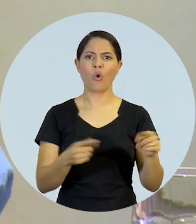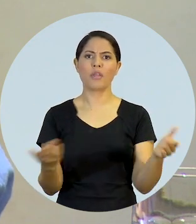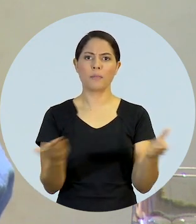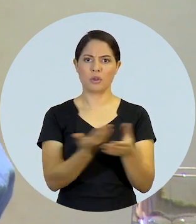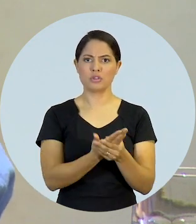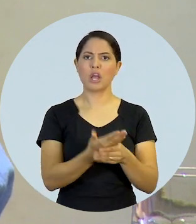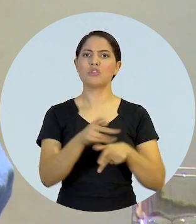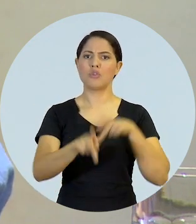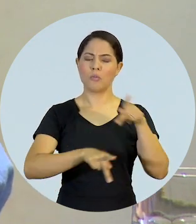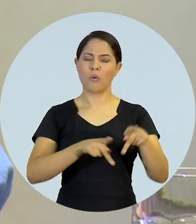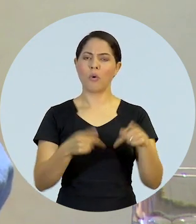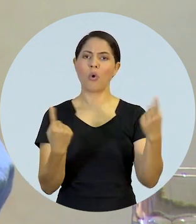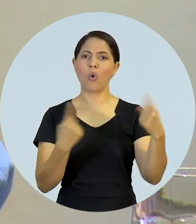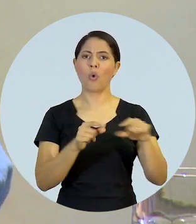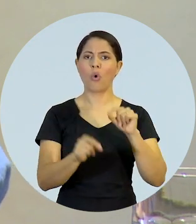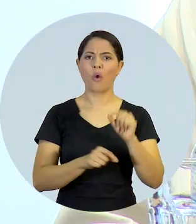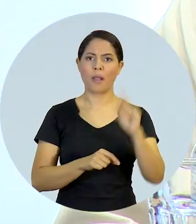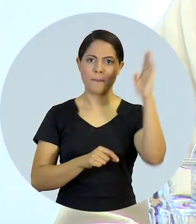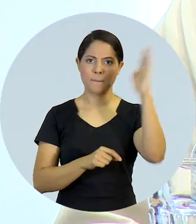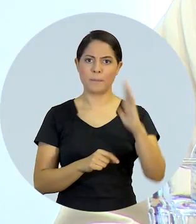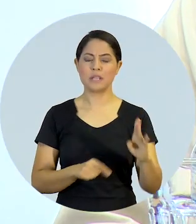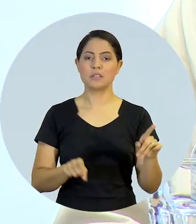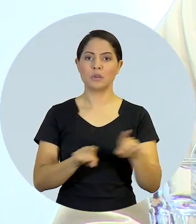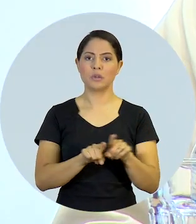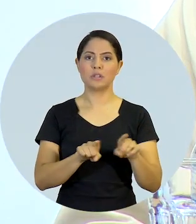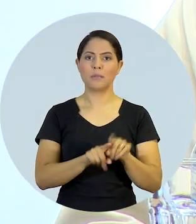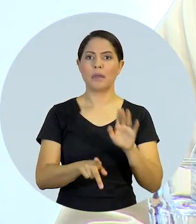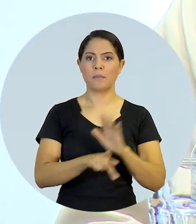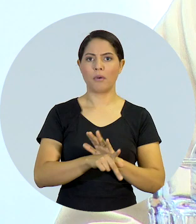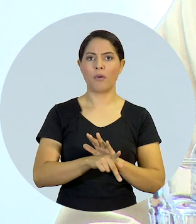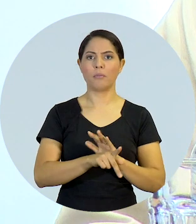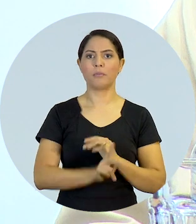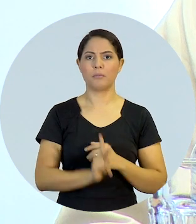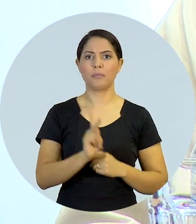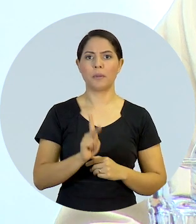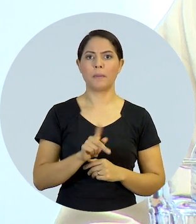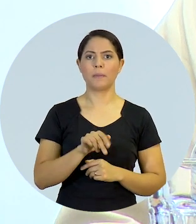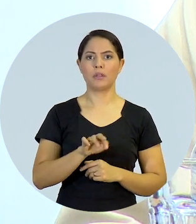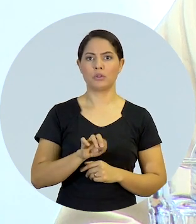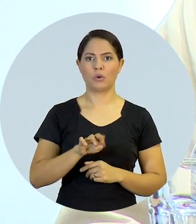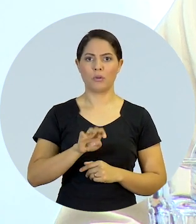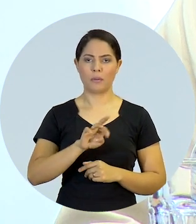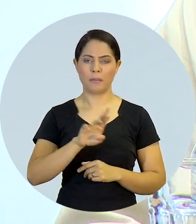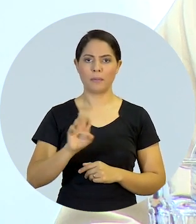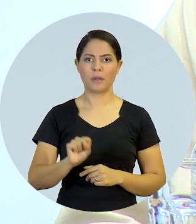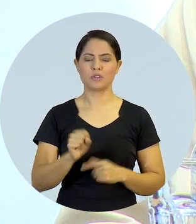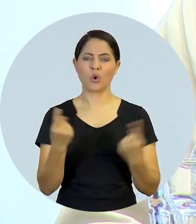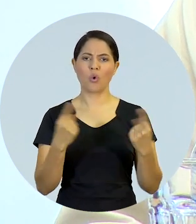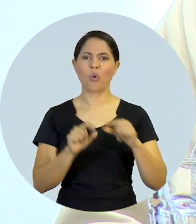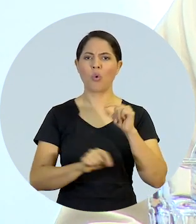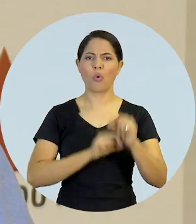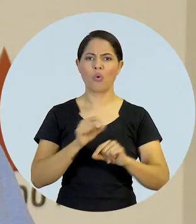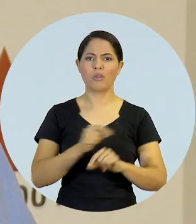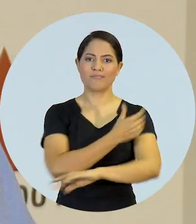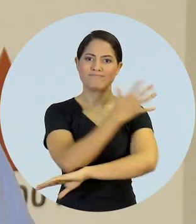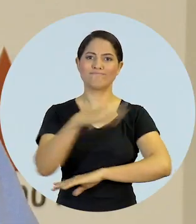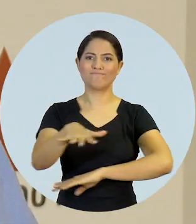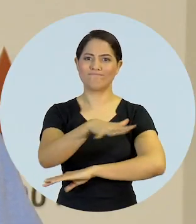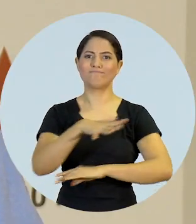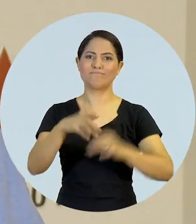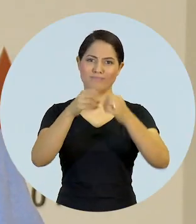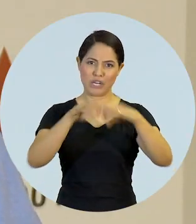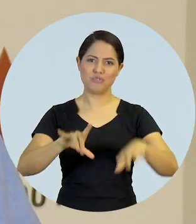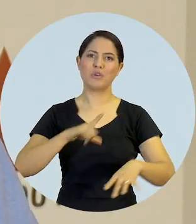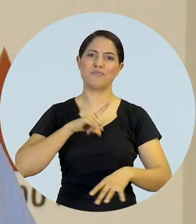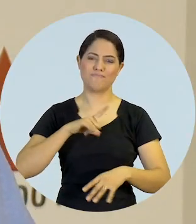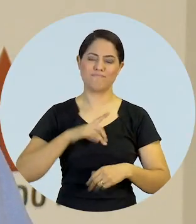União e a Agência Nacional de Petróleo, com pedidos voltados para a recuperação dos ecossistemas atingidos. No nosso caso